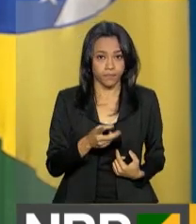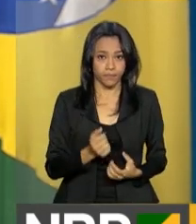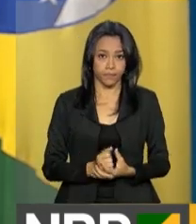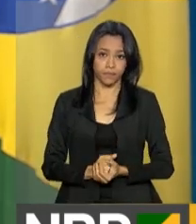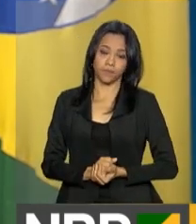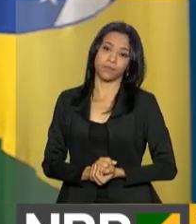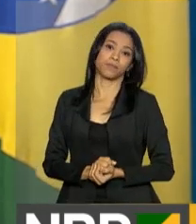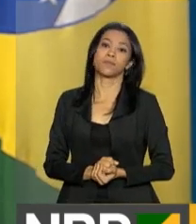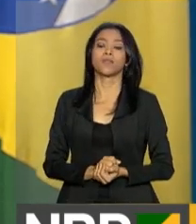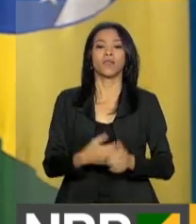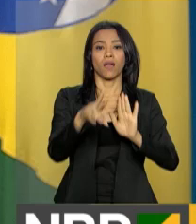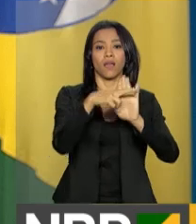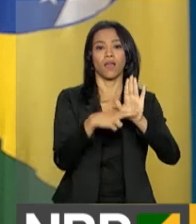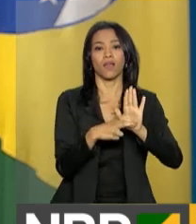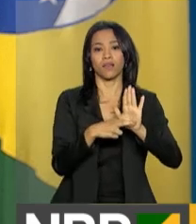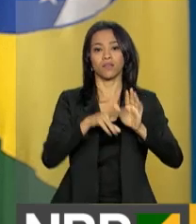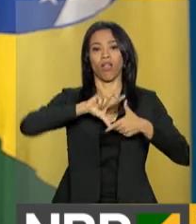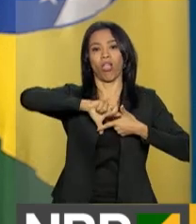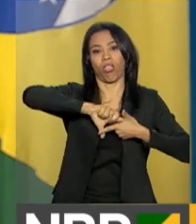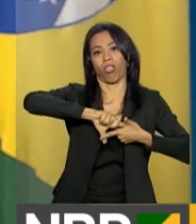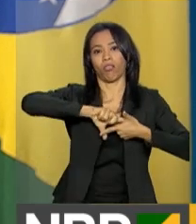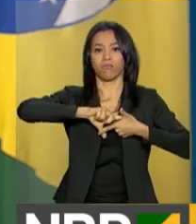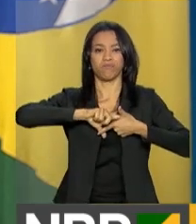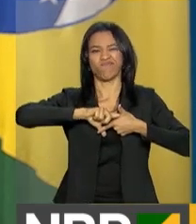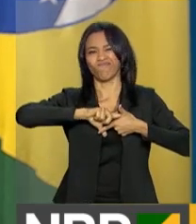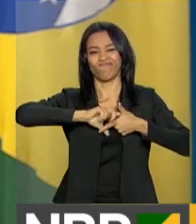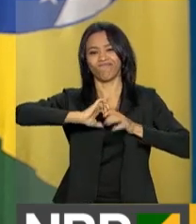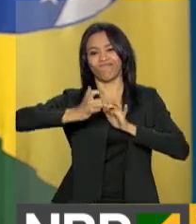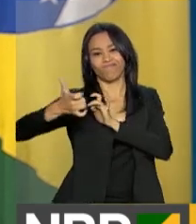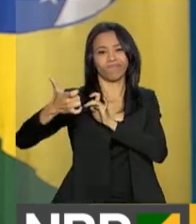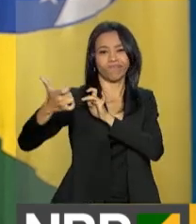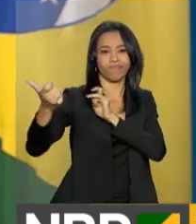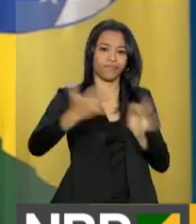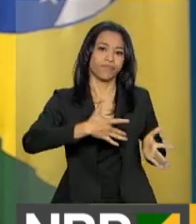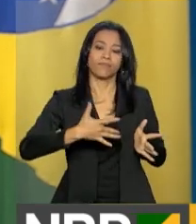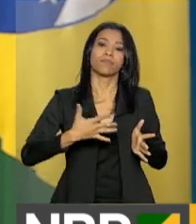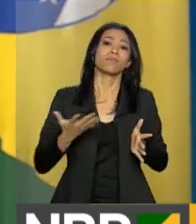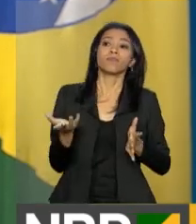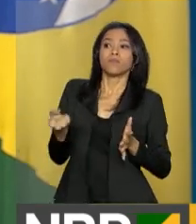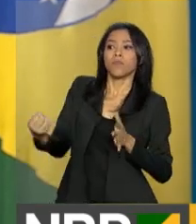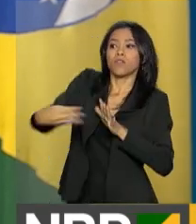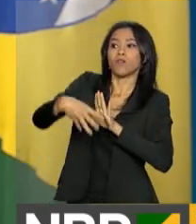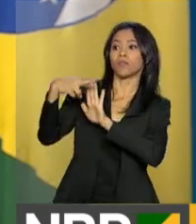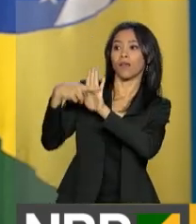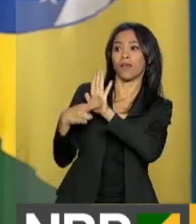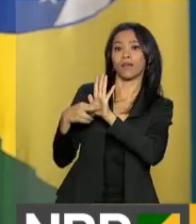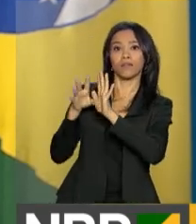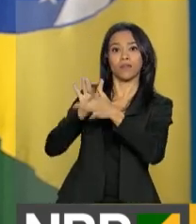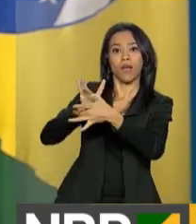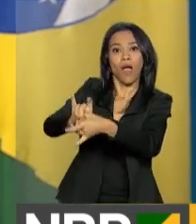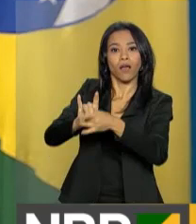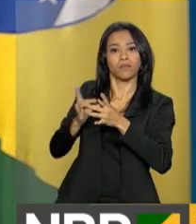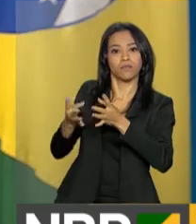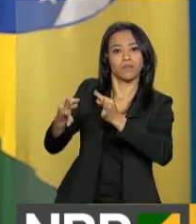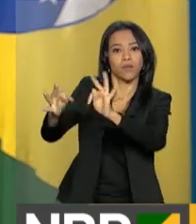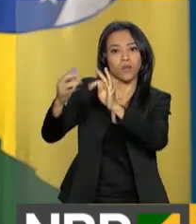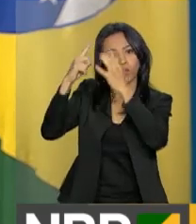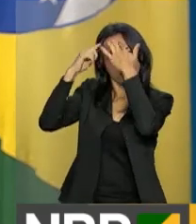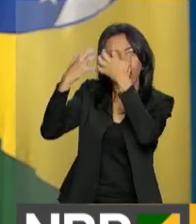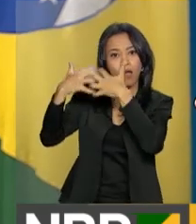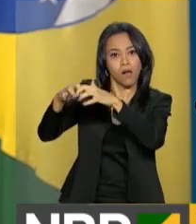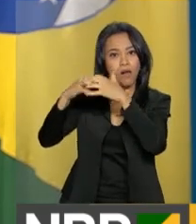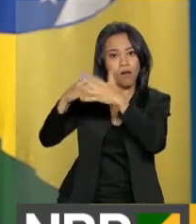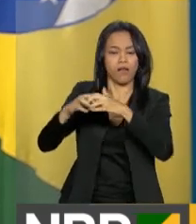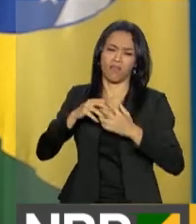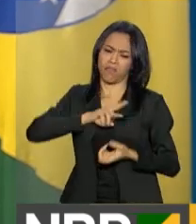ante quadras estão dando lugar a modernidade ea racionalidade em